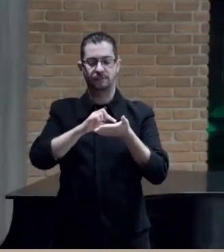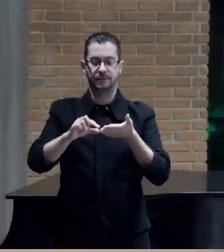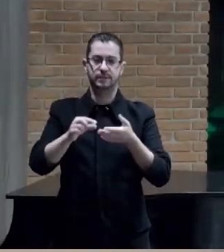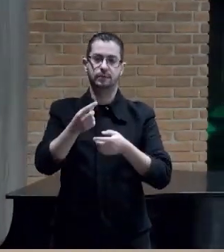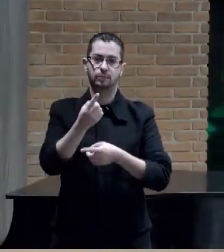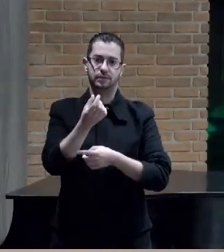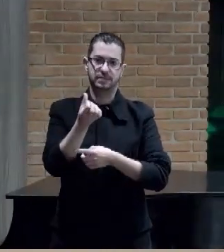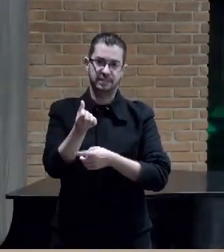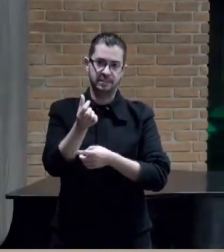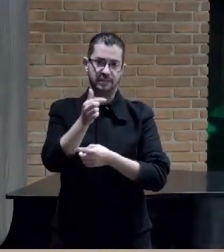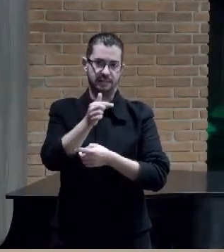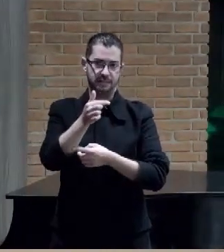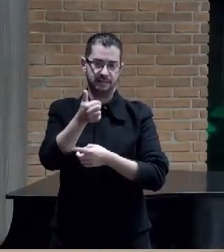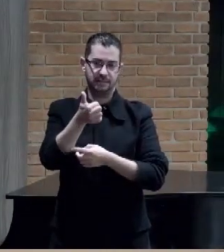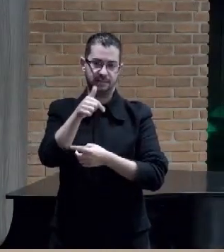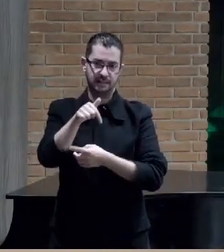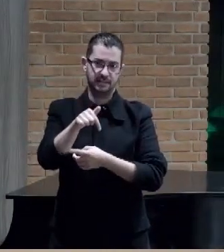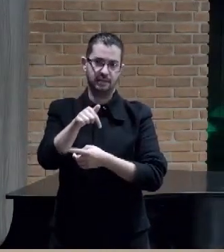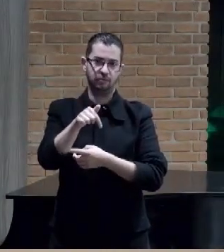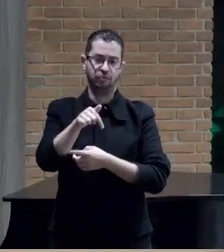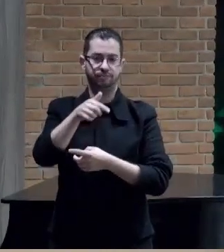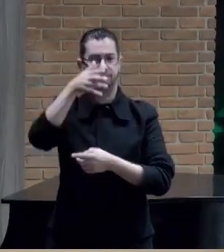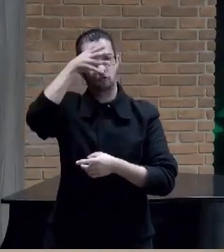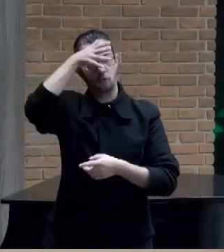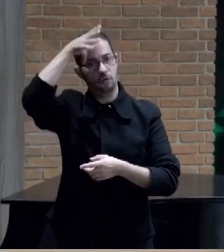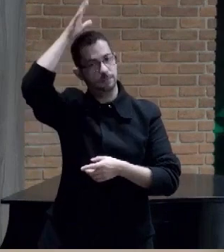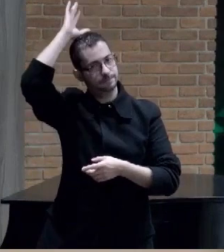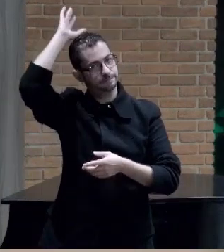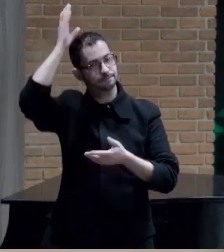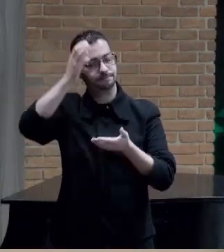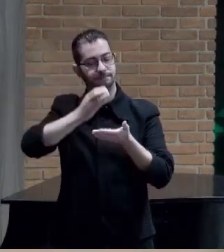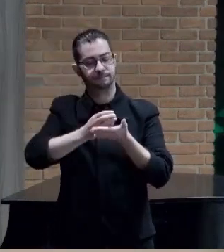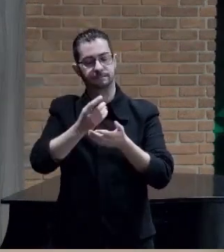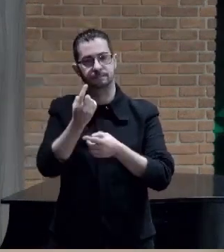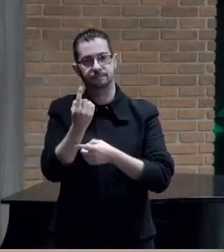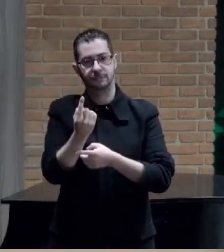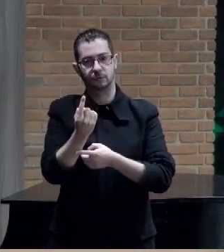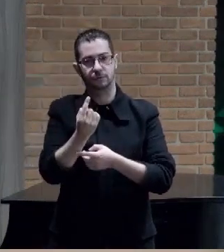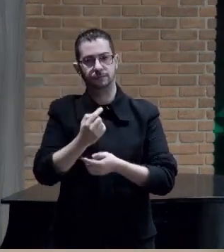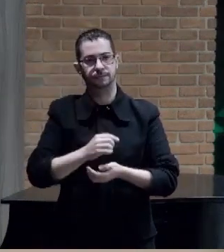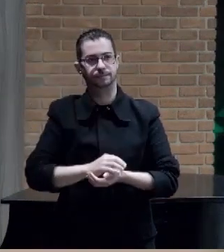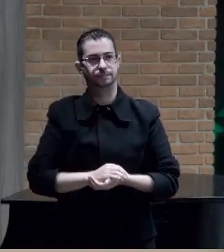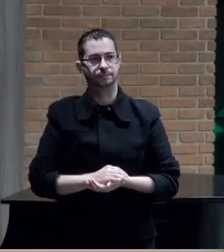e 17 de Romanos capítulo 1.